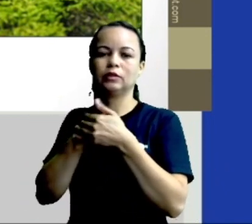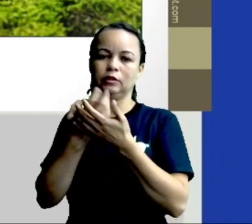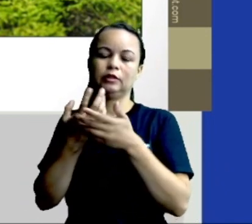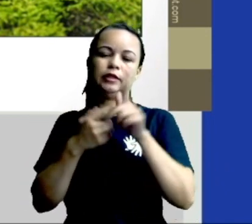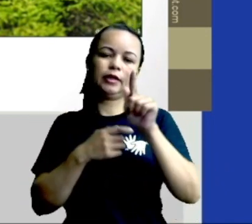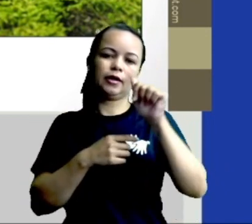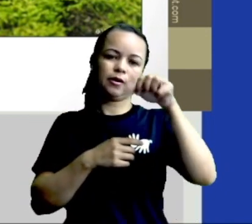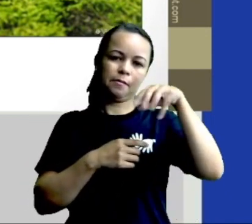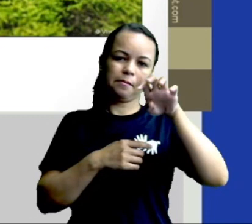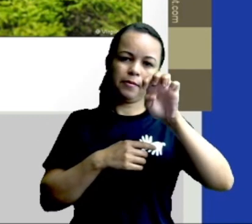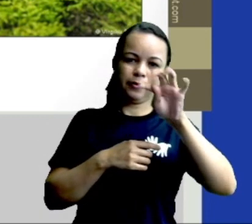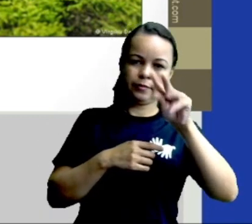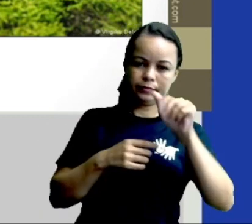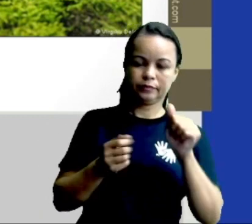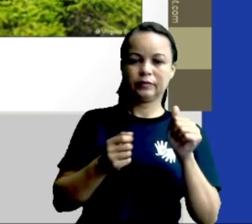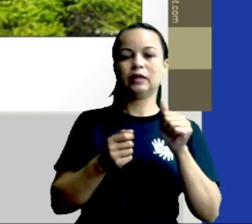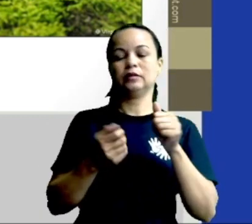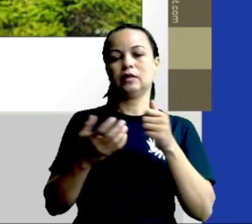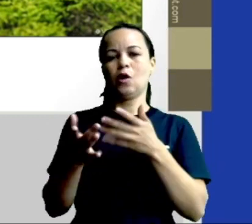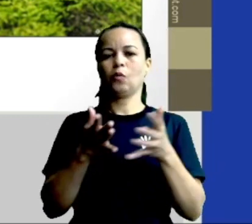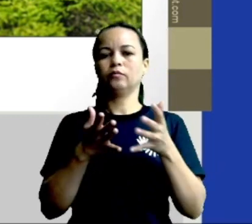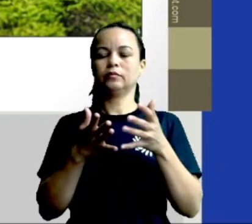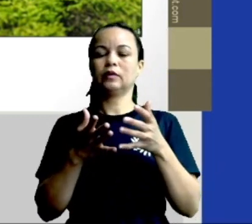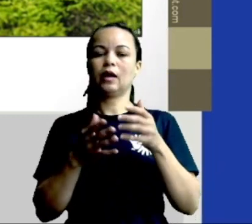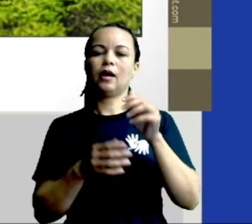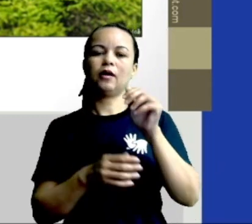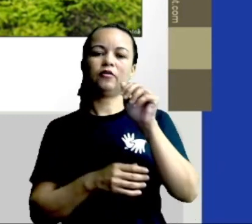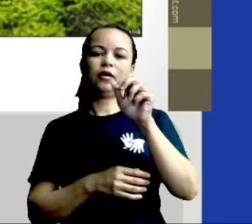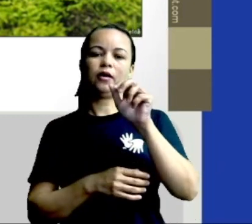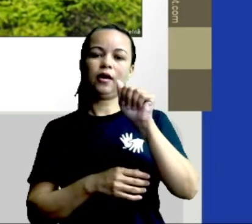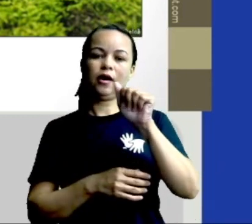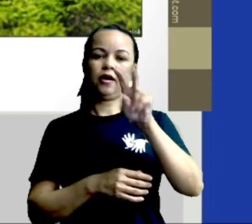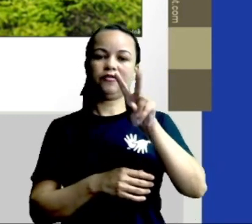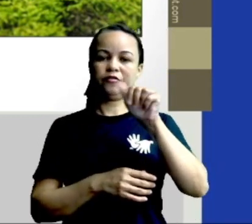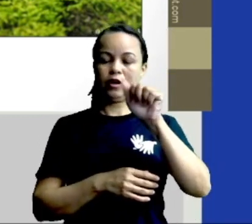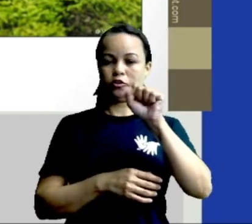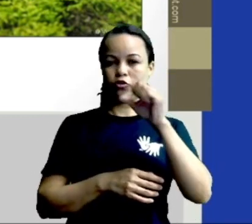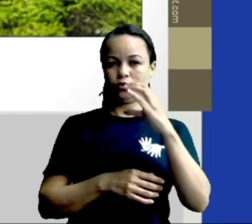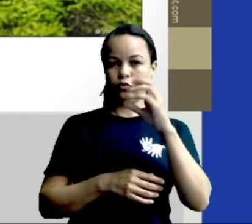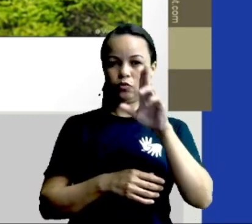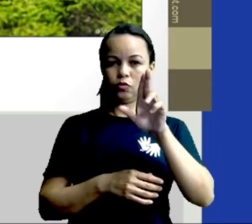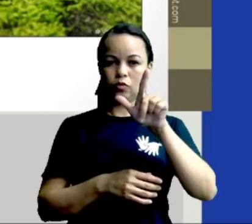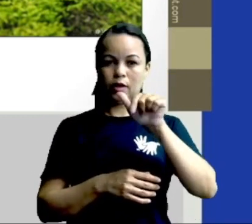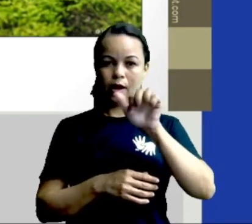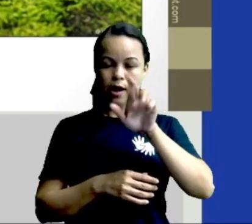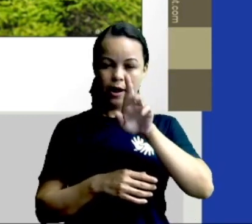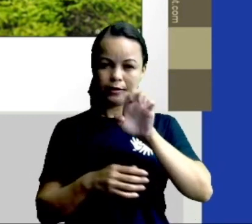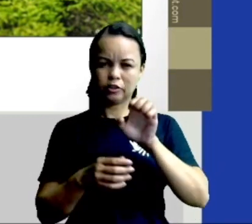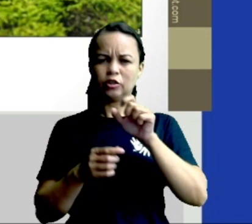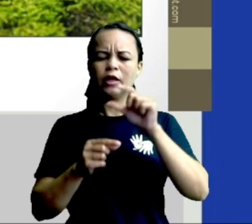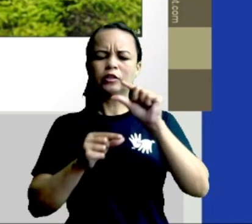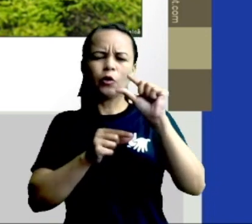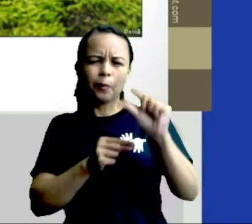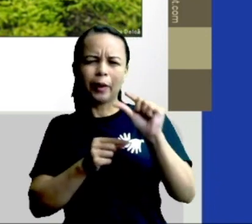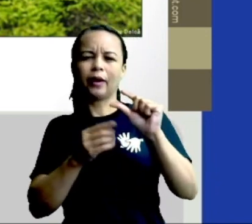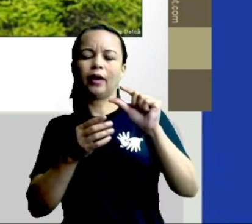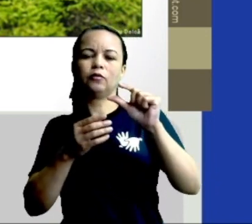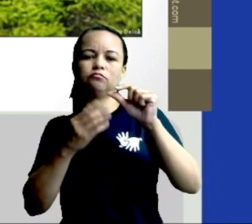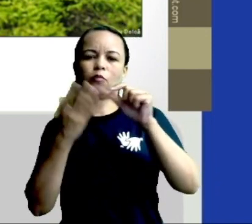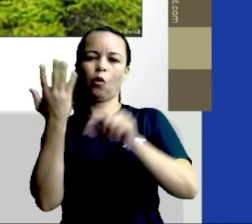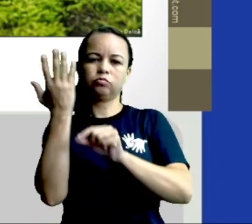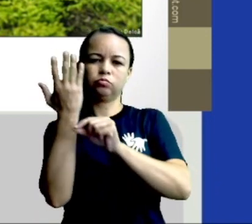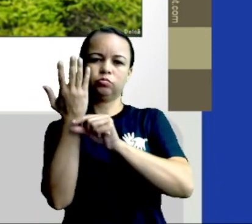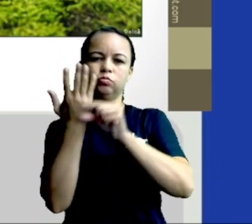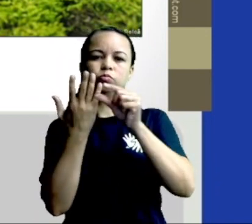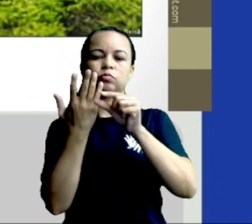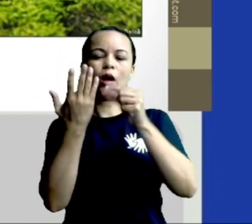gameta. São avasculares, ou seja, atraqueófita. Não produz vasos condutores. Por essa razão, são de pequeno porte,